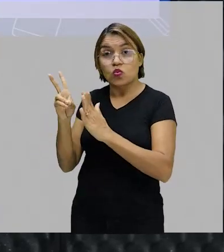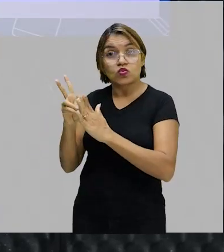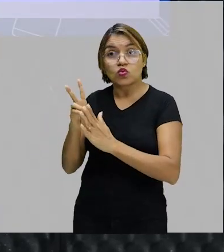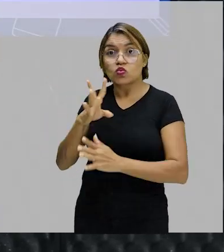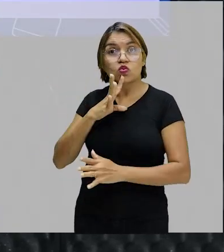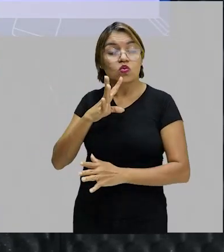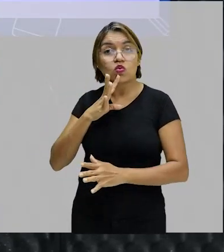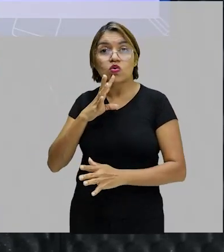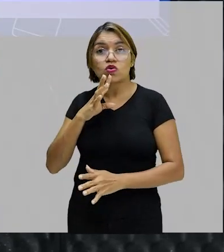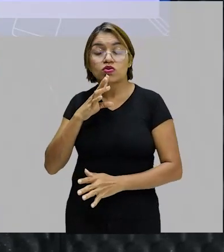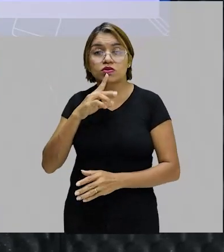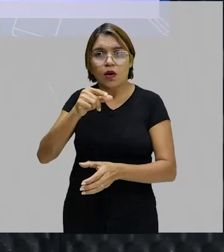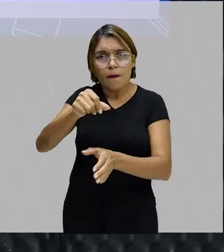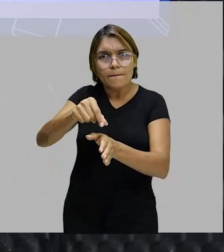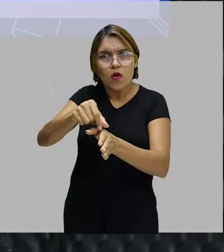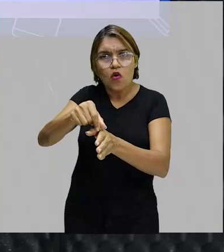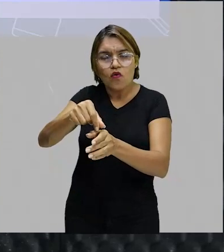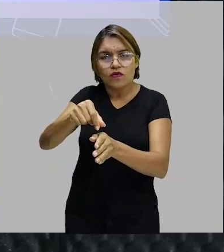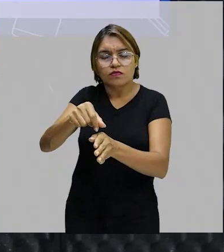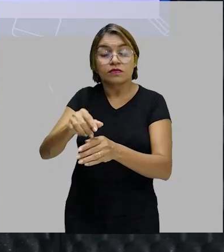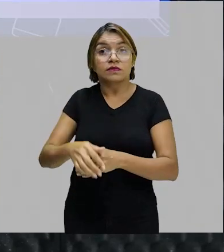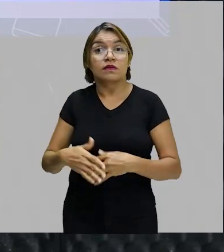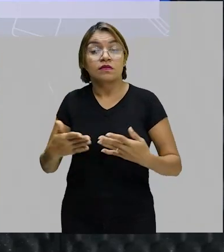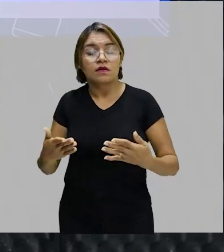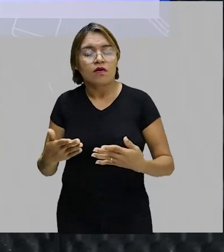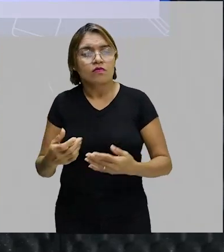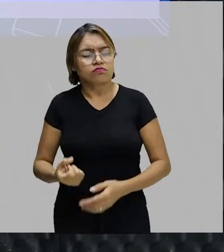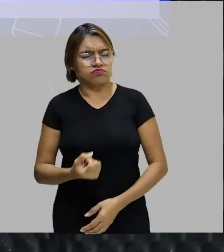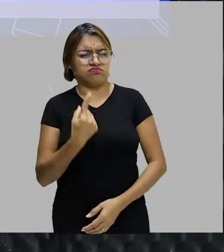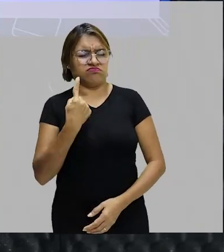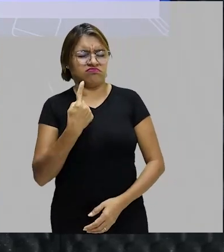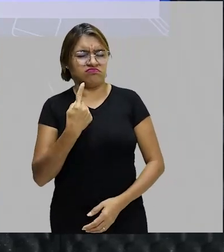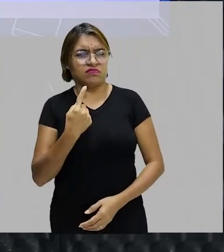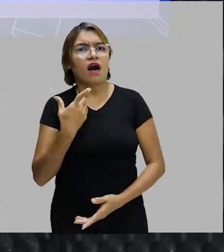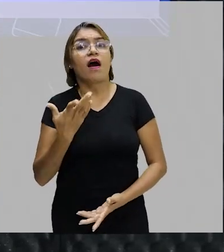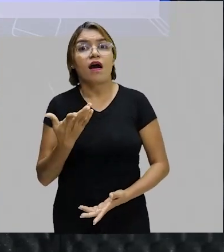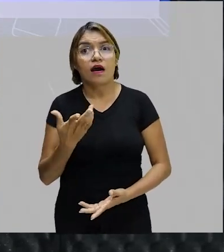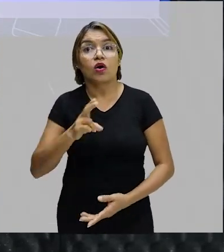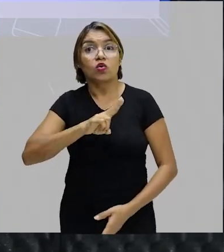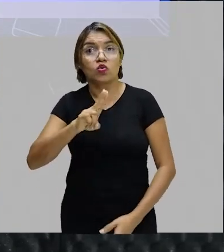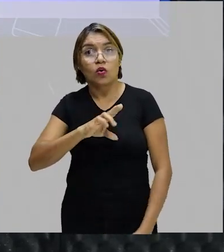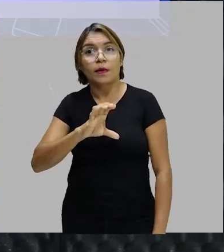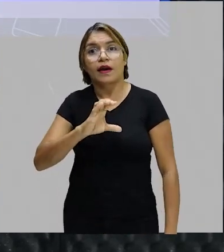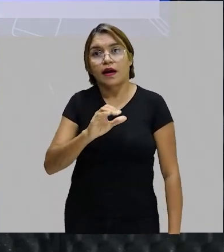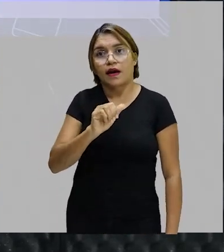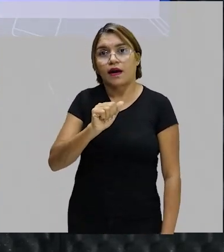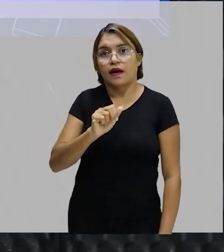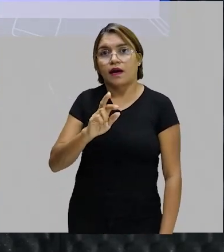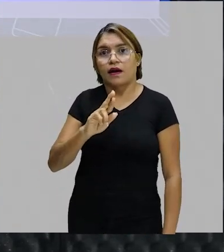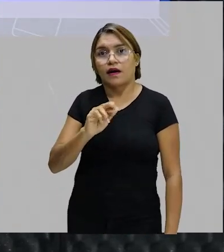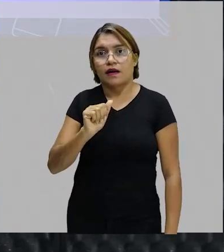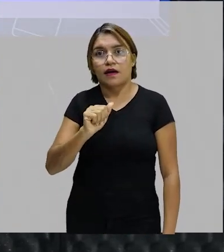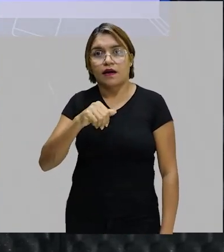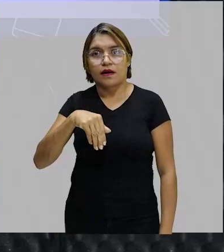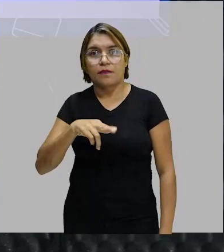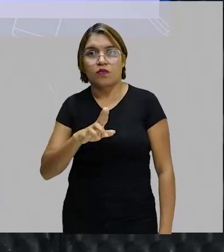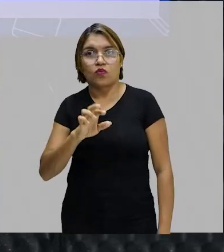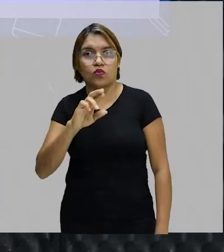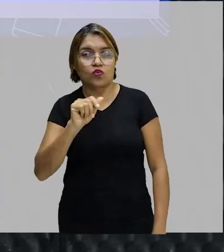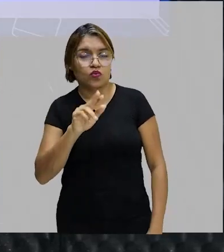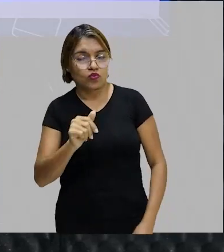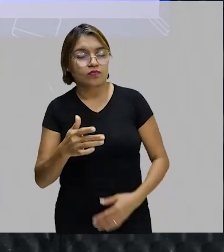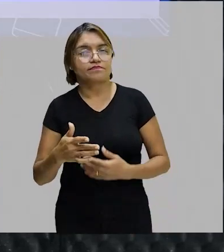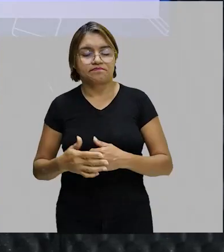se surpreenderam com a explosão e passaram a chamá-lo de Caramuru, o filho do fogo, né? Então ele foi salvo aí já